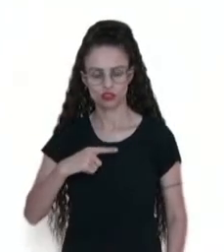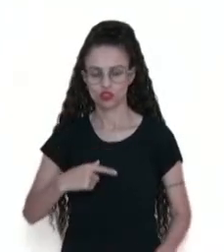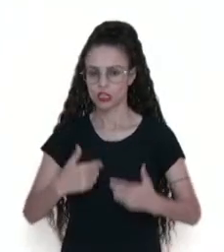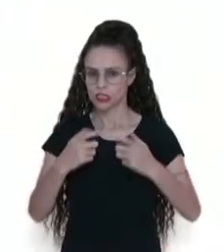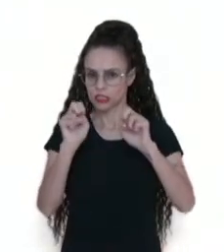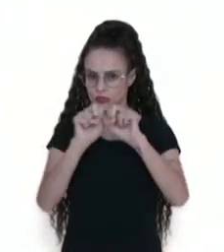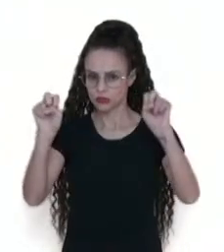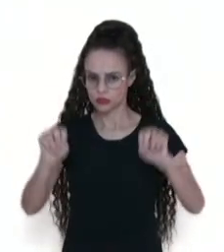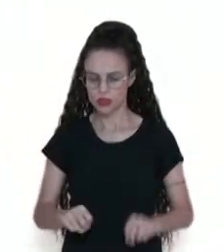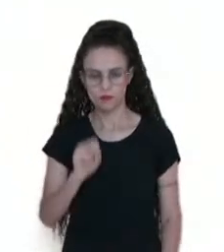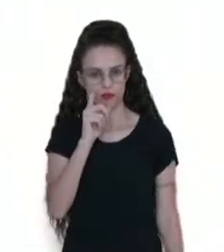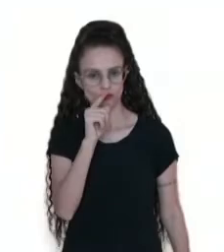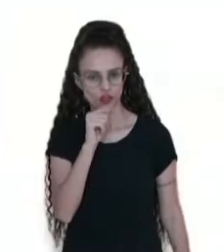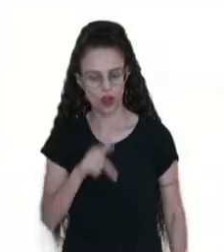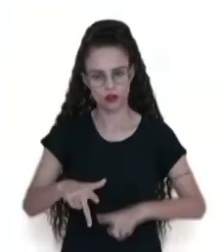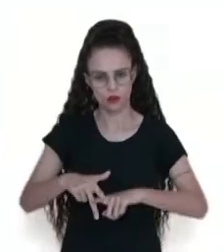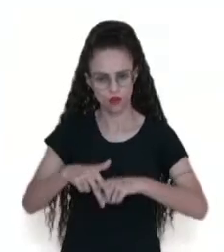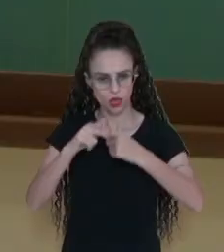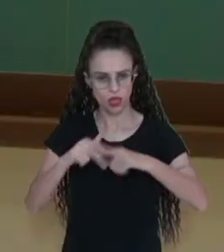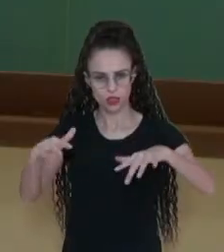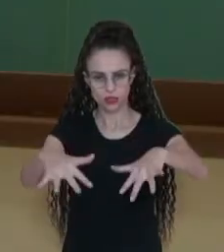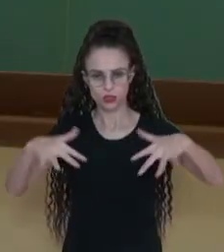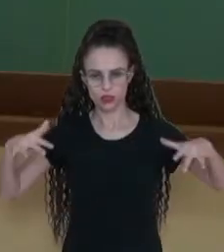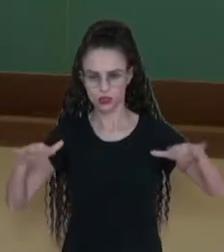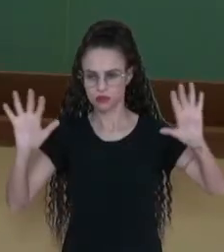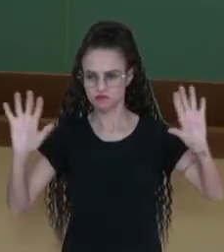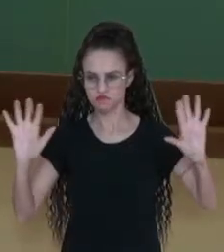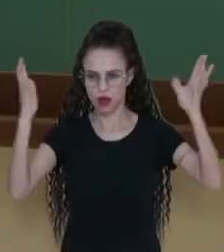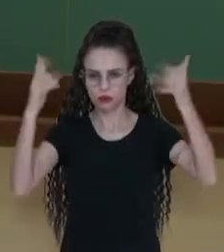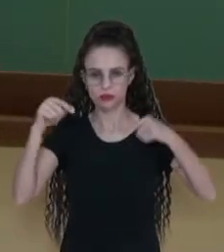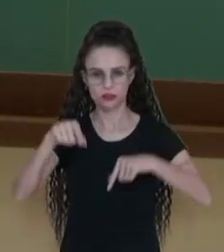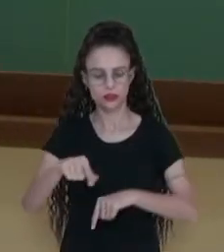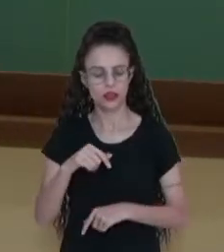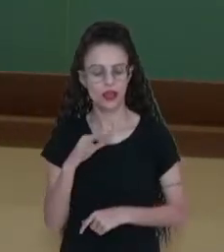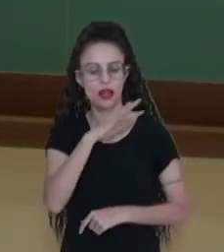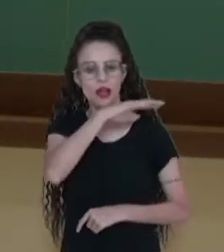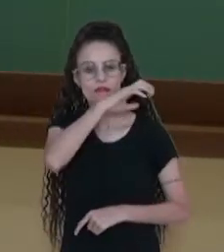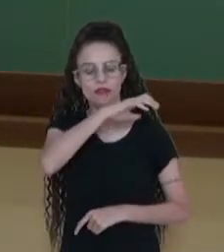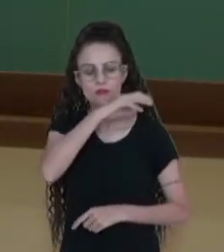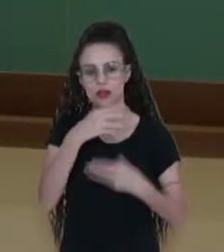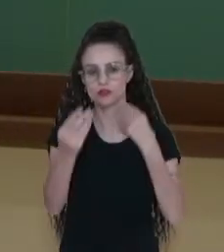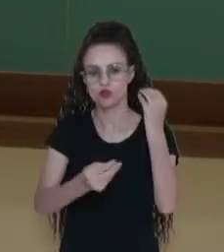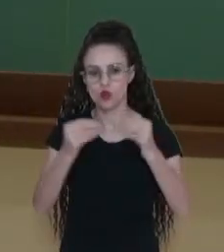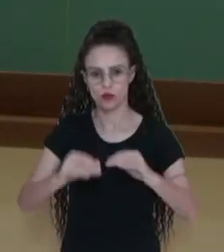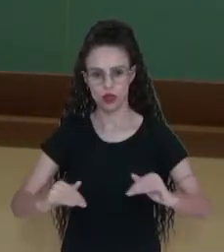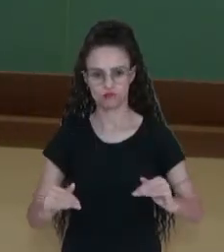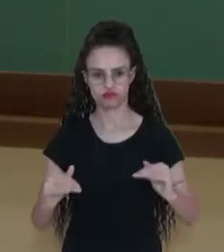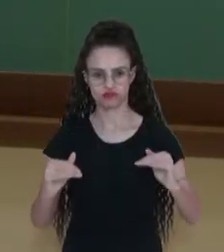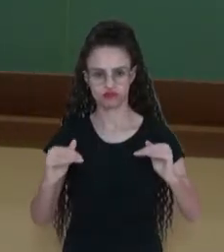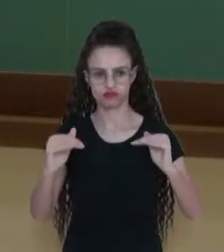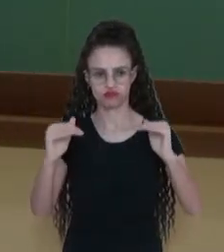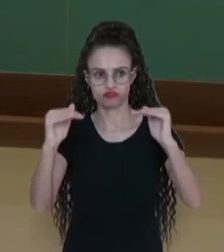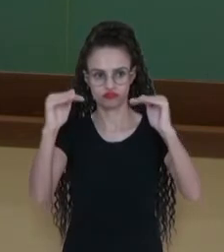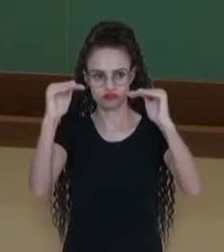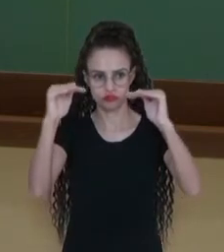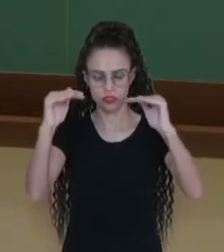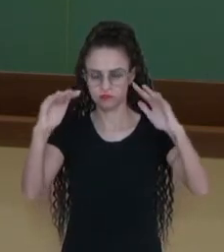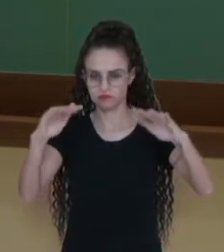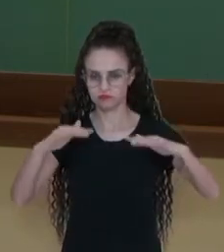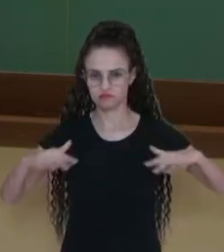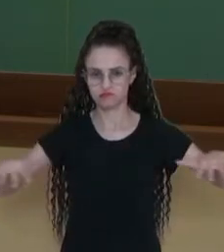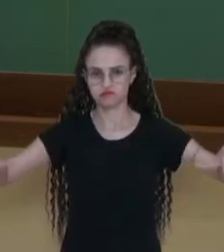seja, dentro do Coliseu, que os espetáculos eram muito apreciados pelos romanos, os animais eram levados por elevadores até a parte de cima, onde